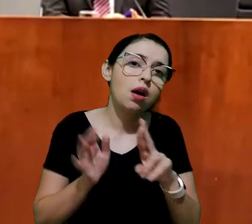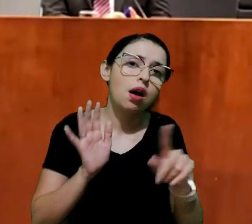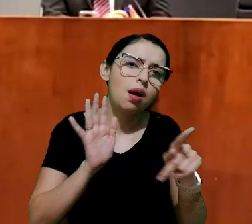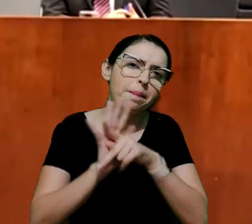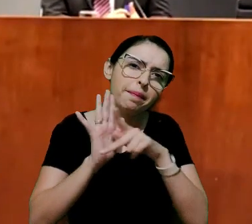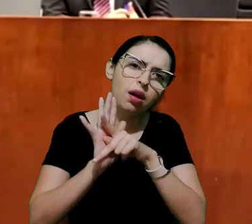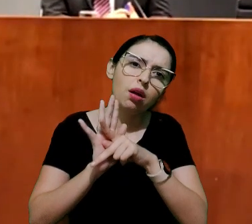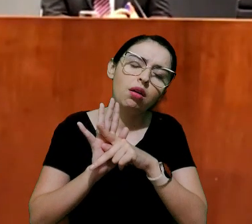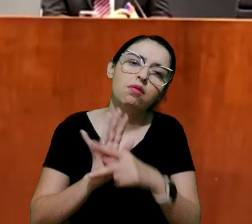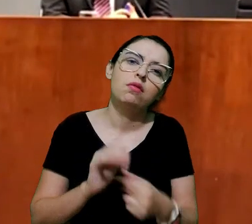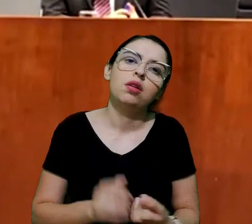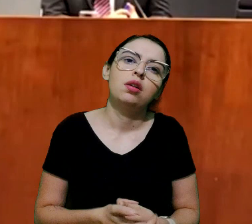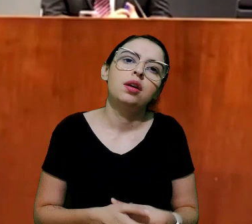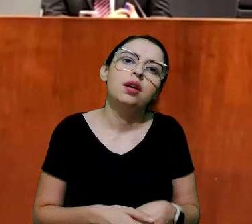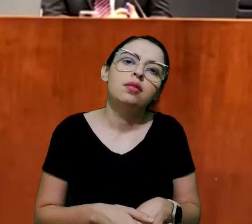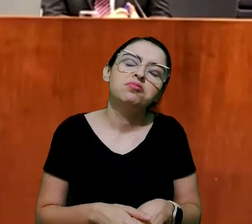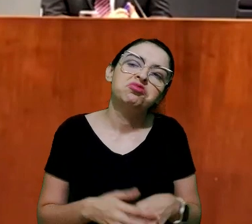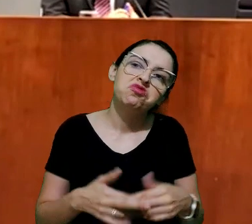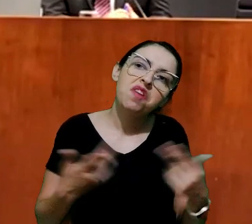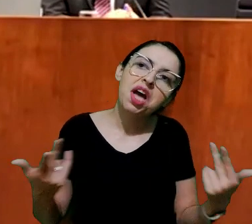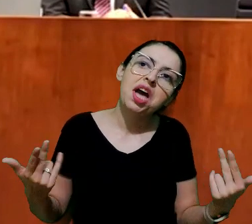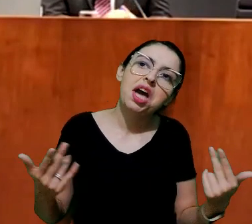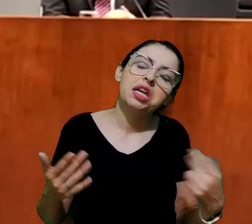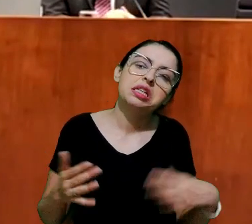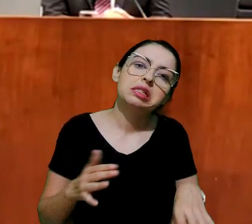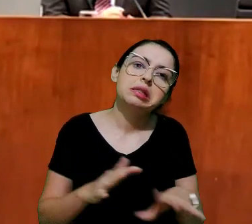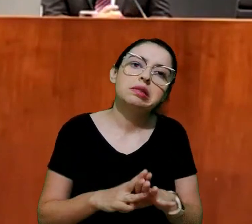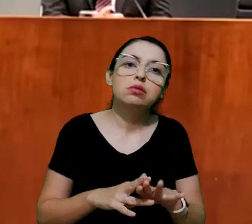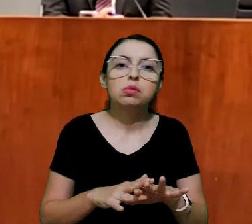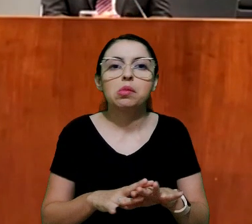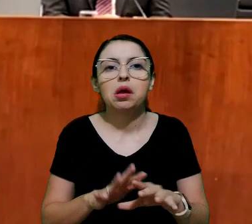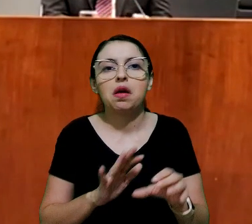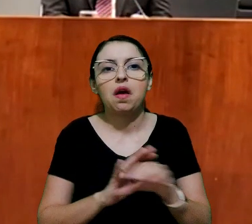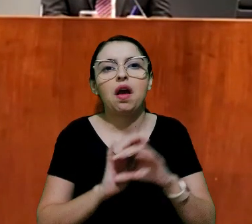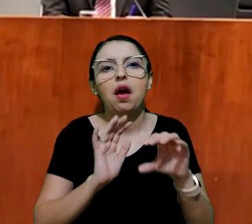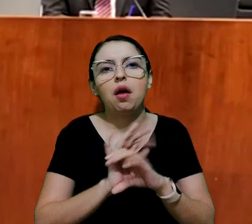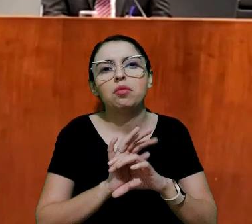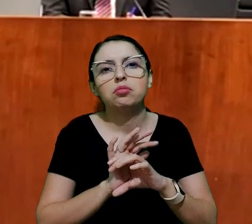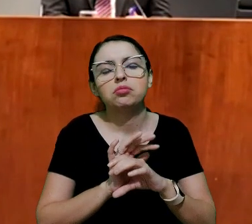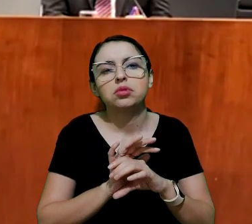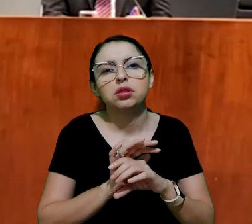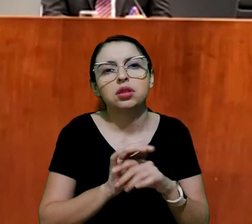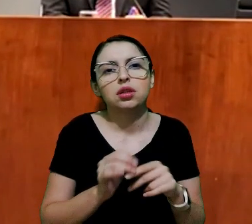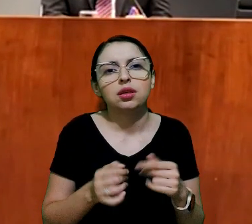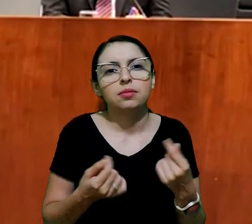que, em boa parte das causas em que se pretende provar